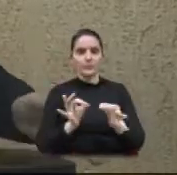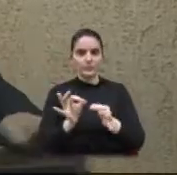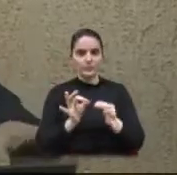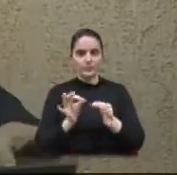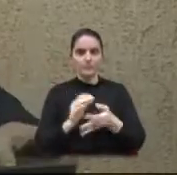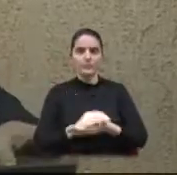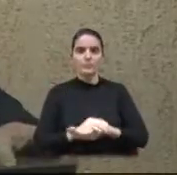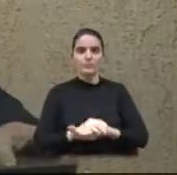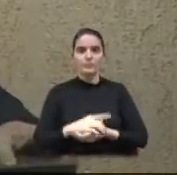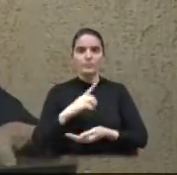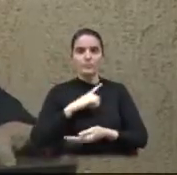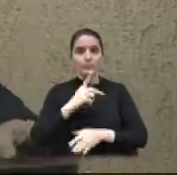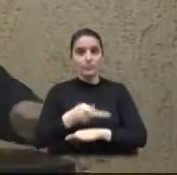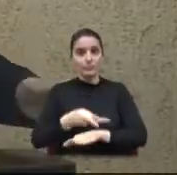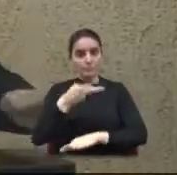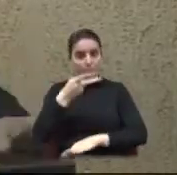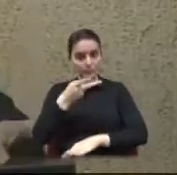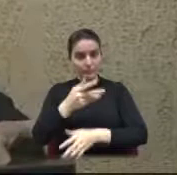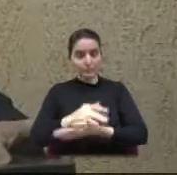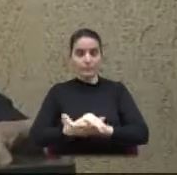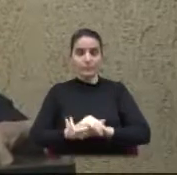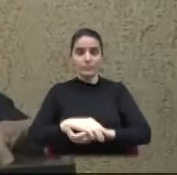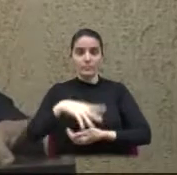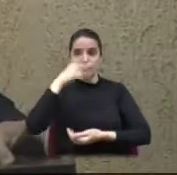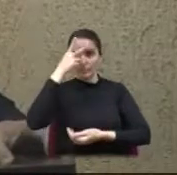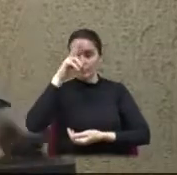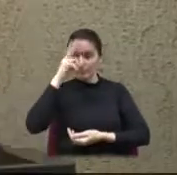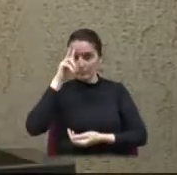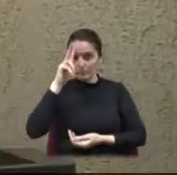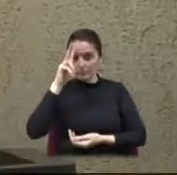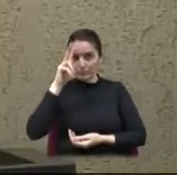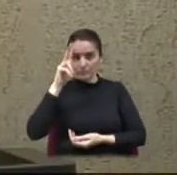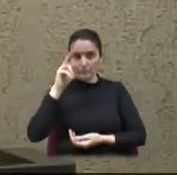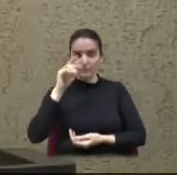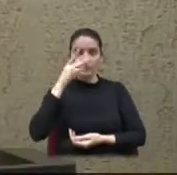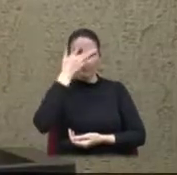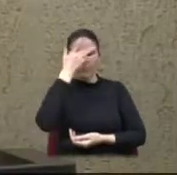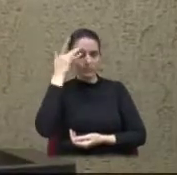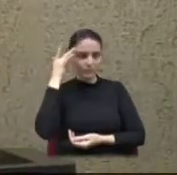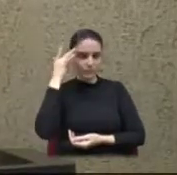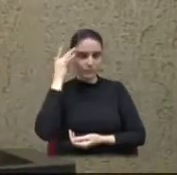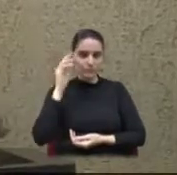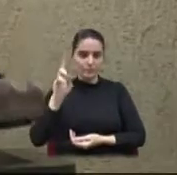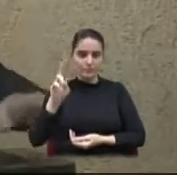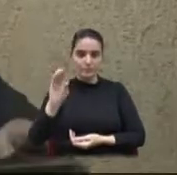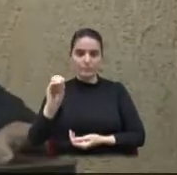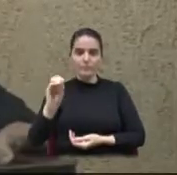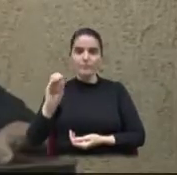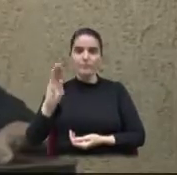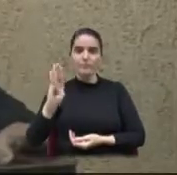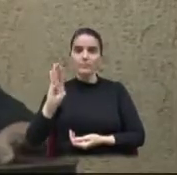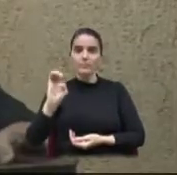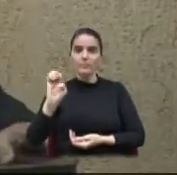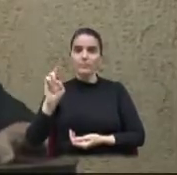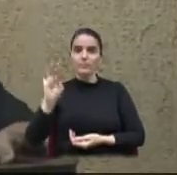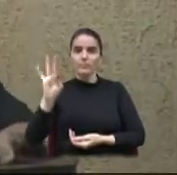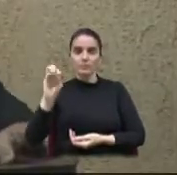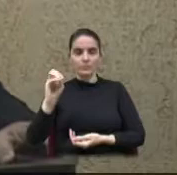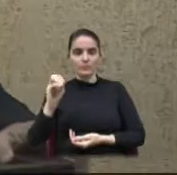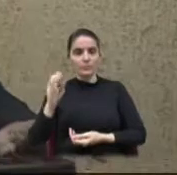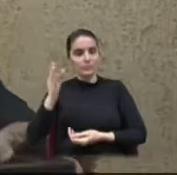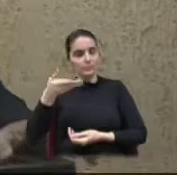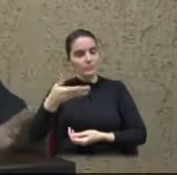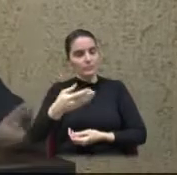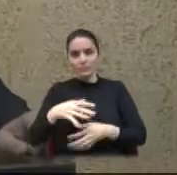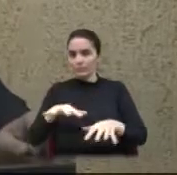esse prêmio, lembrando desse notável profissional. Eles não puderam estar aqui hoje,